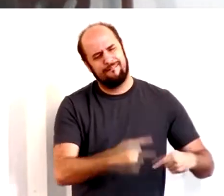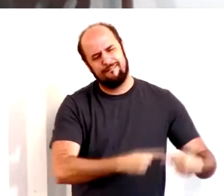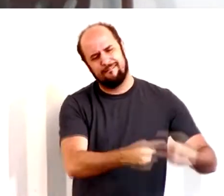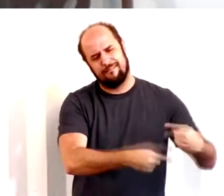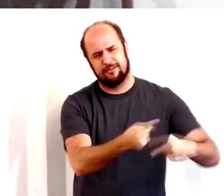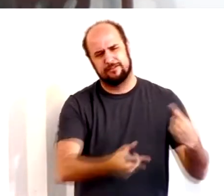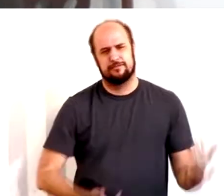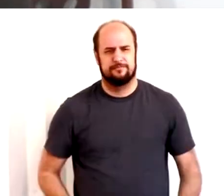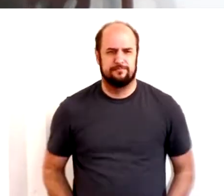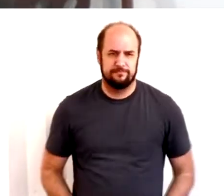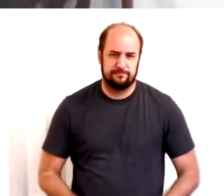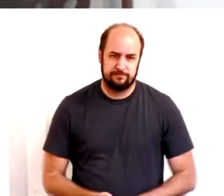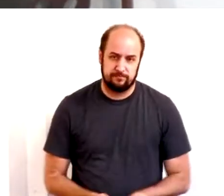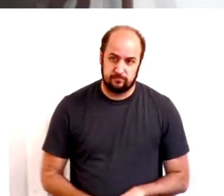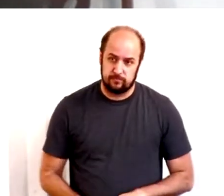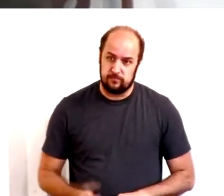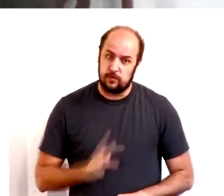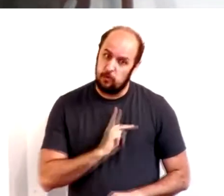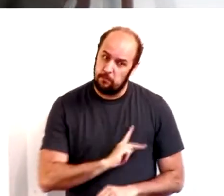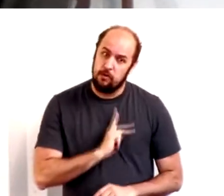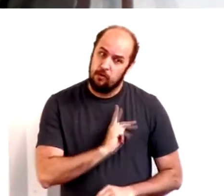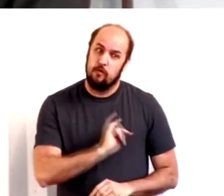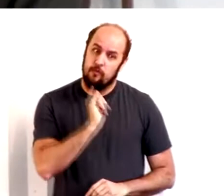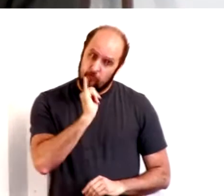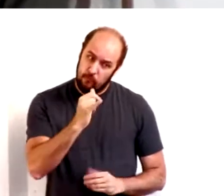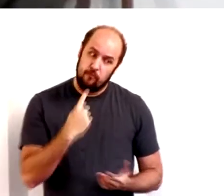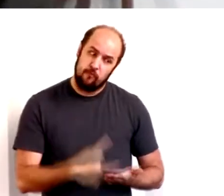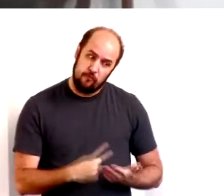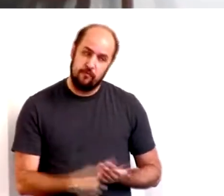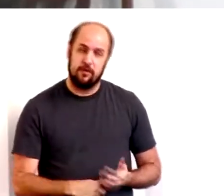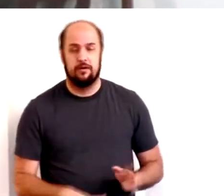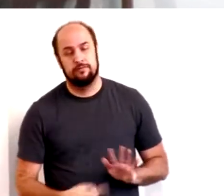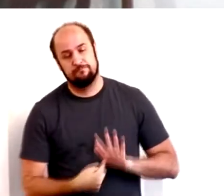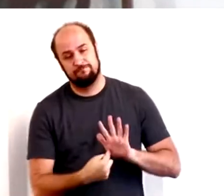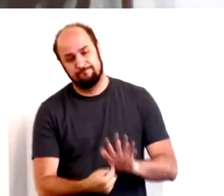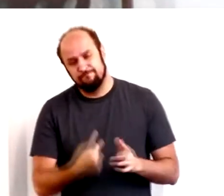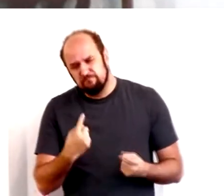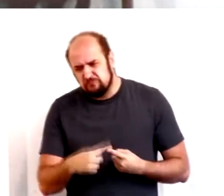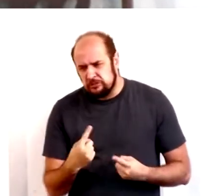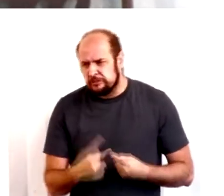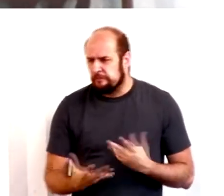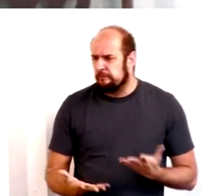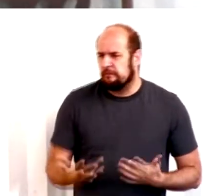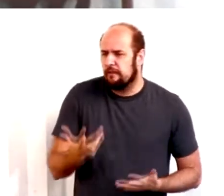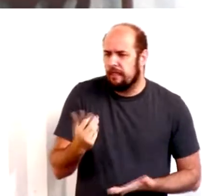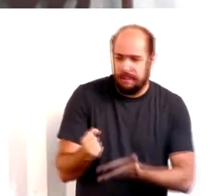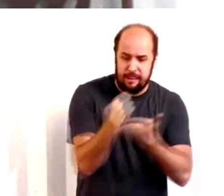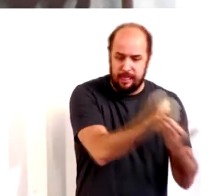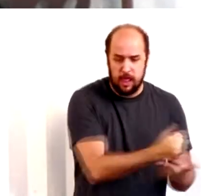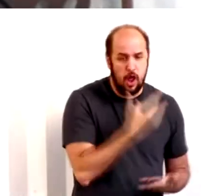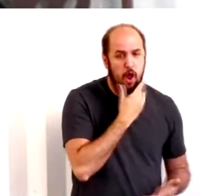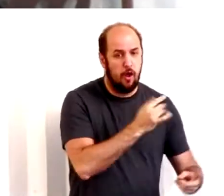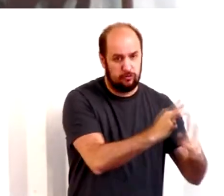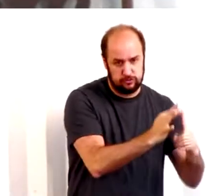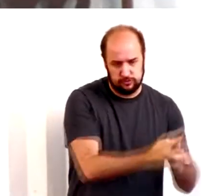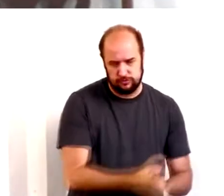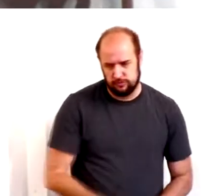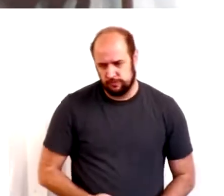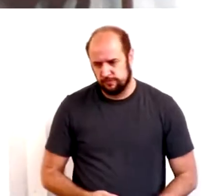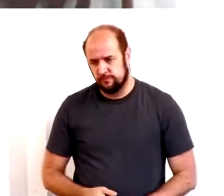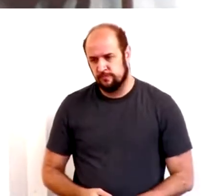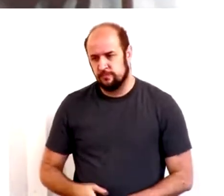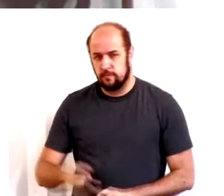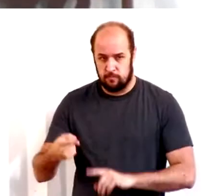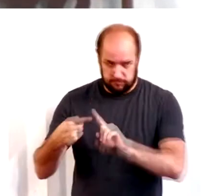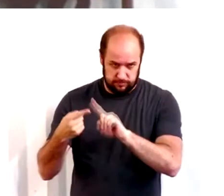dessa unidade. Ele vai destacar isso e vai mostrar o porquê de levar Timóteo. E depois